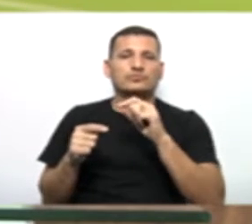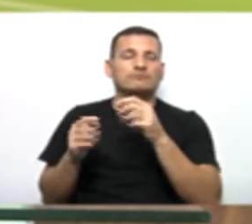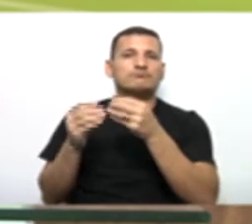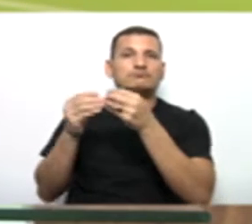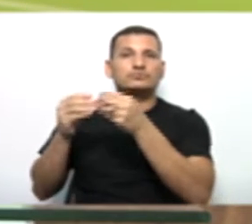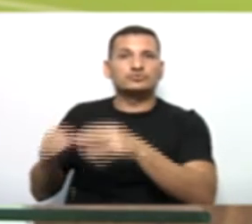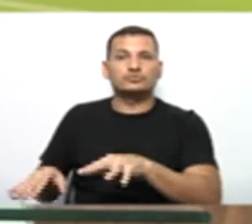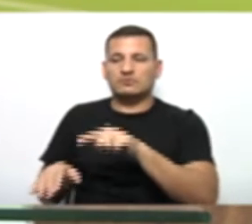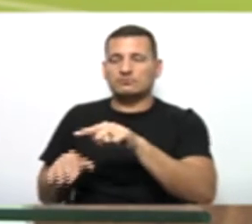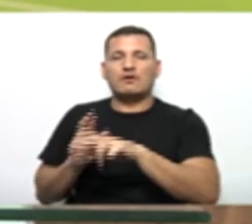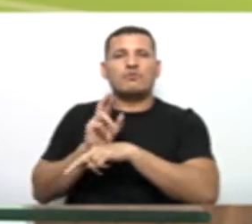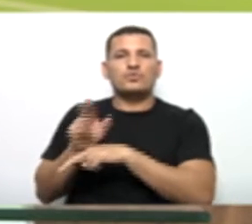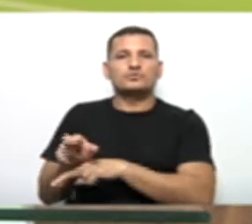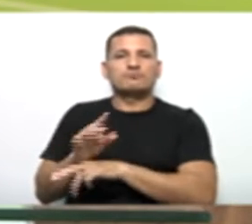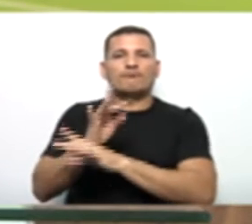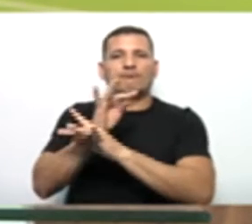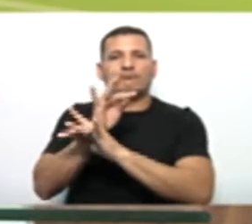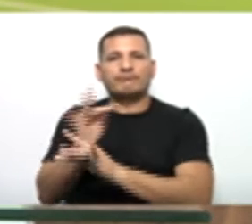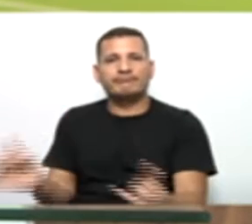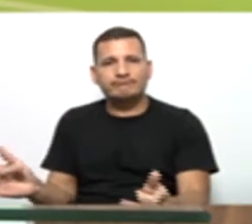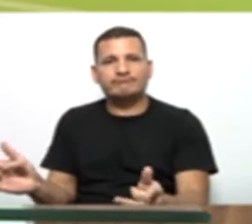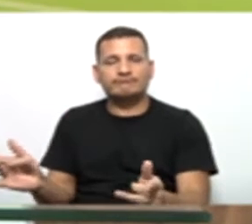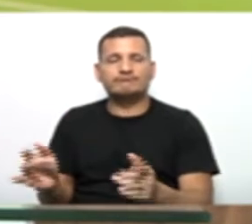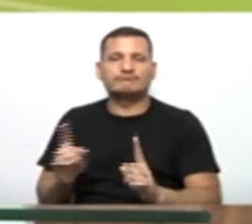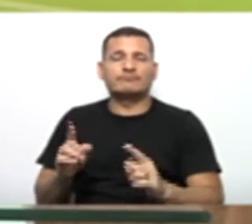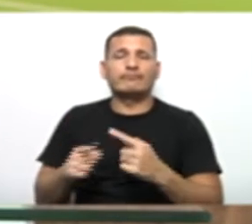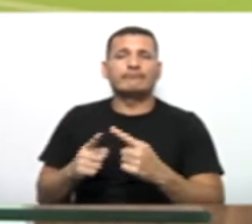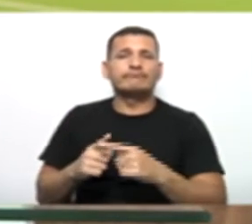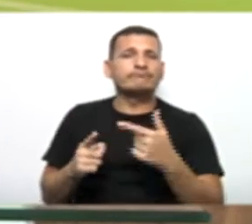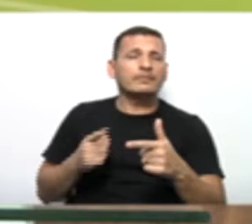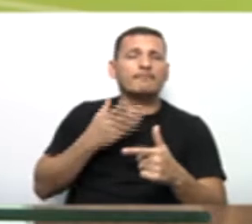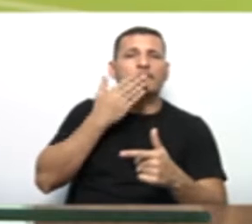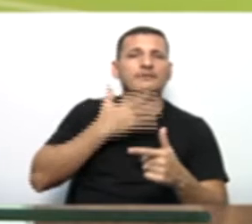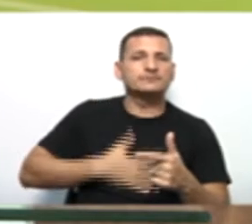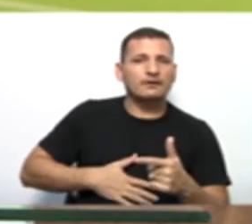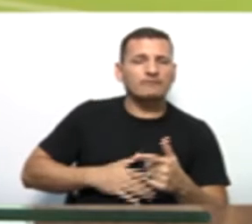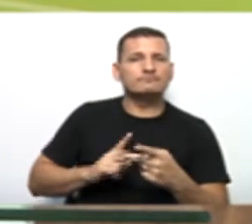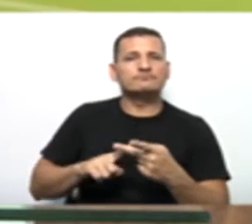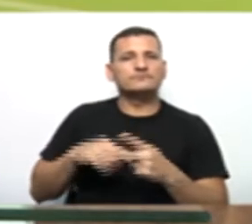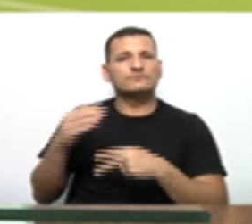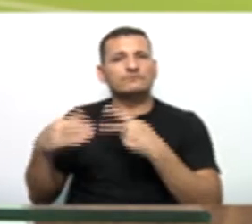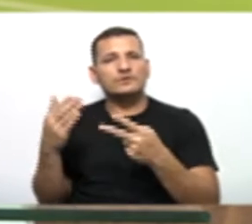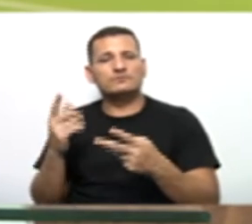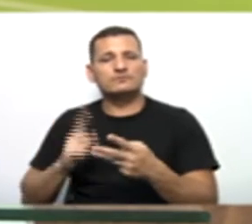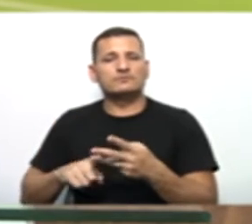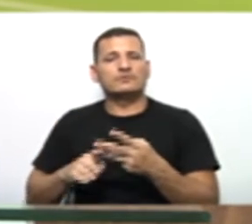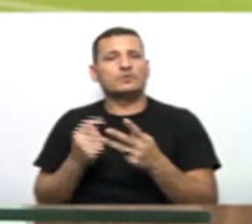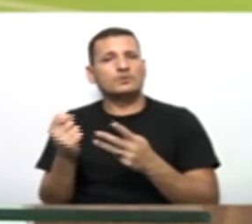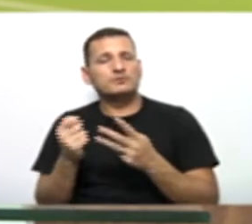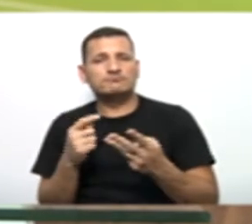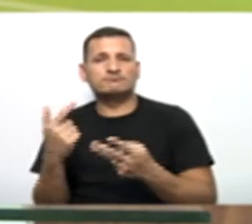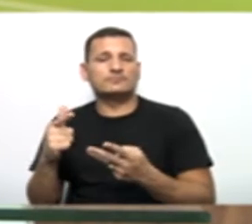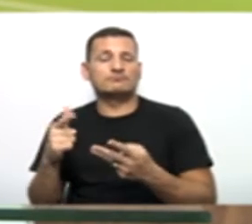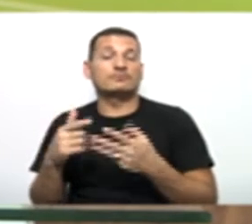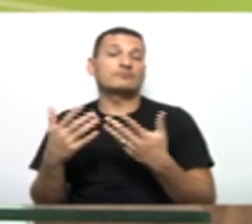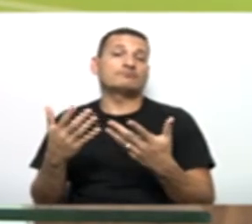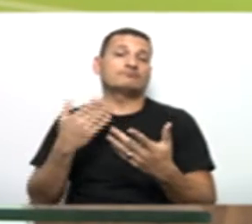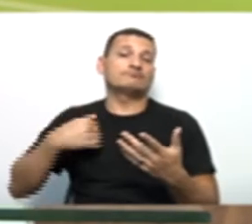recurso acabe. Porque aí nem bem-estar, nem desenvolvimento, nem atividade econômica, e aí como é que a gente vai